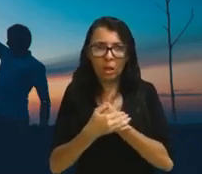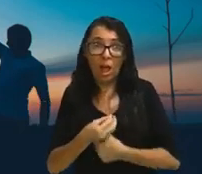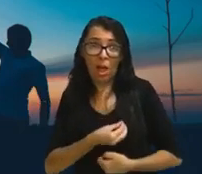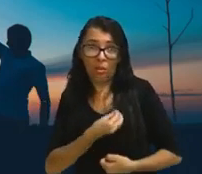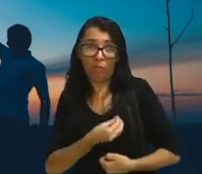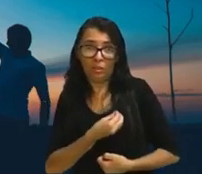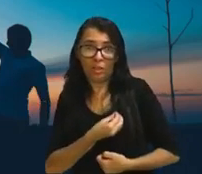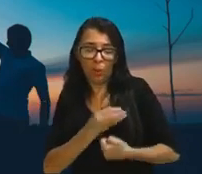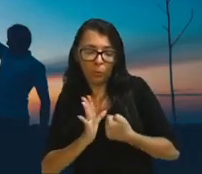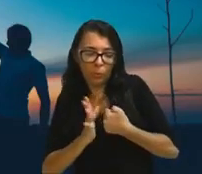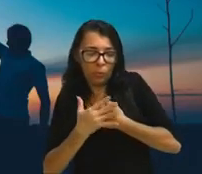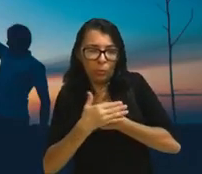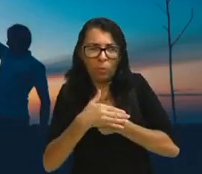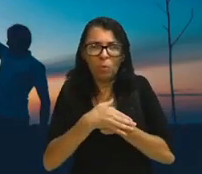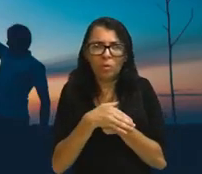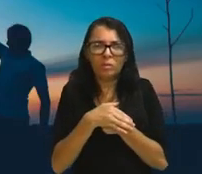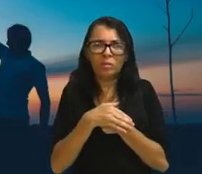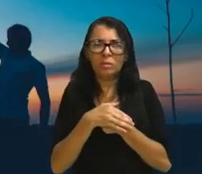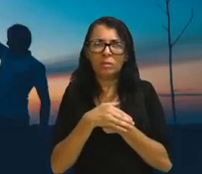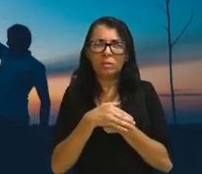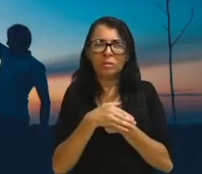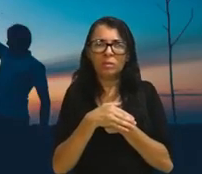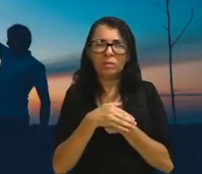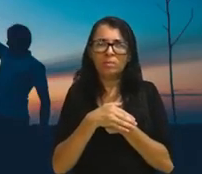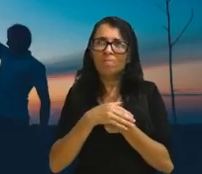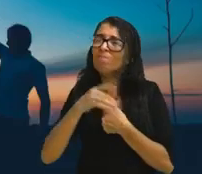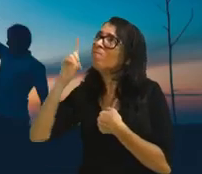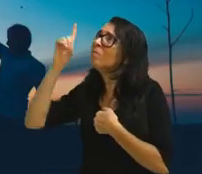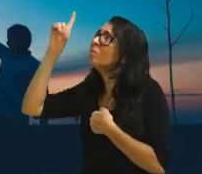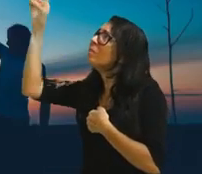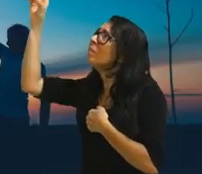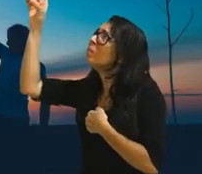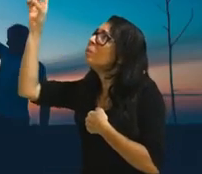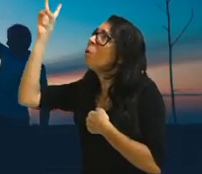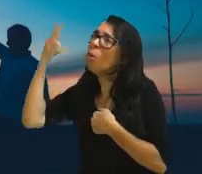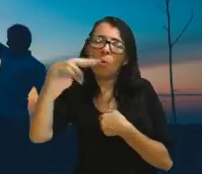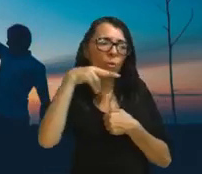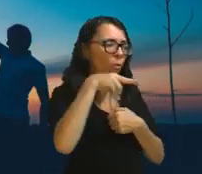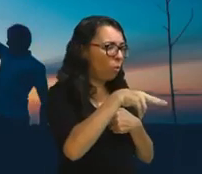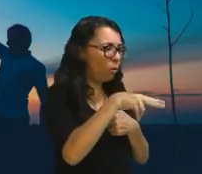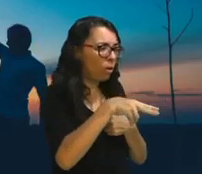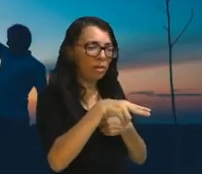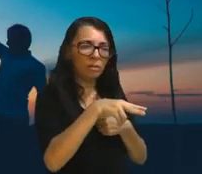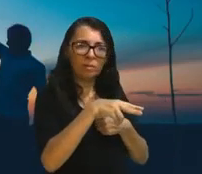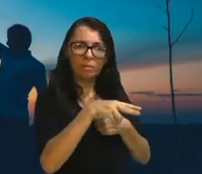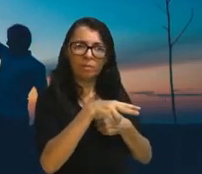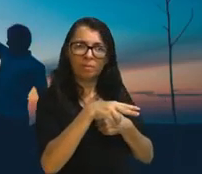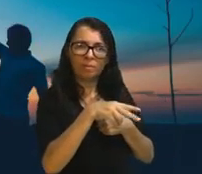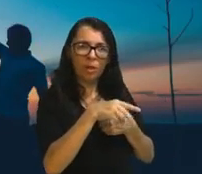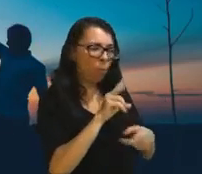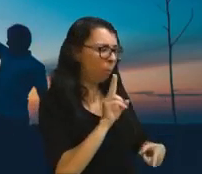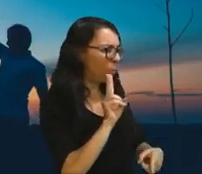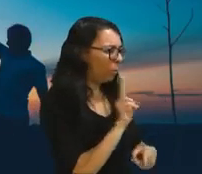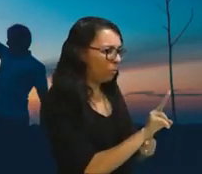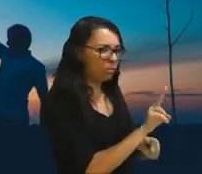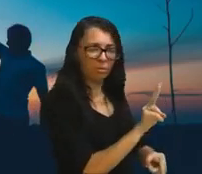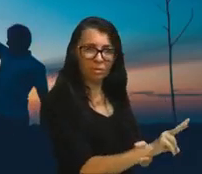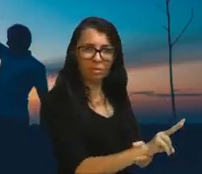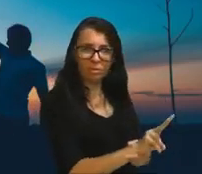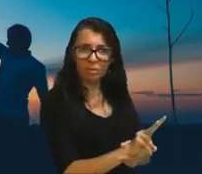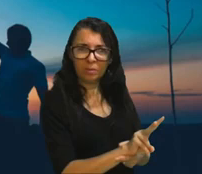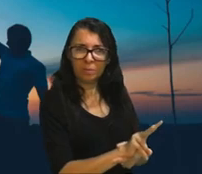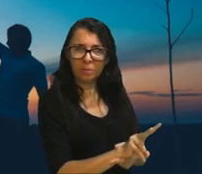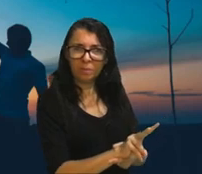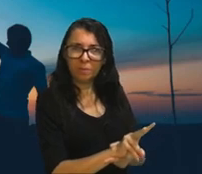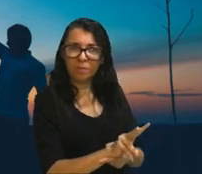lares, nesse período que as pessoas não estão trabalhando. É o Senhor. Então devemos confiar que o